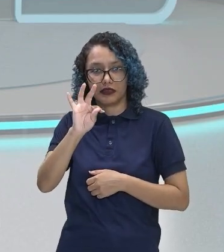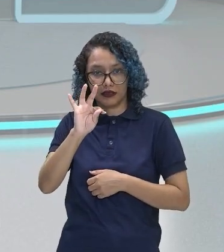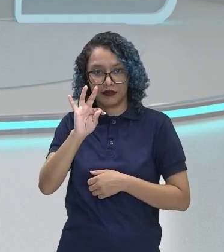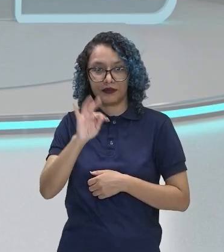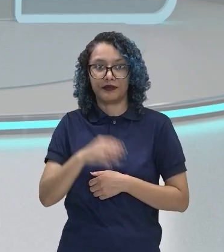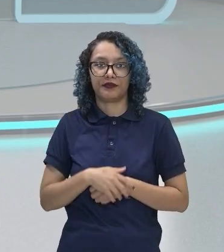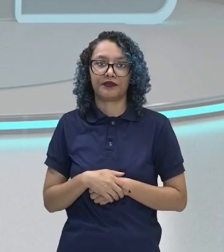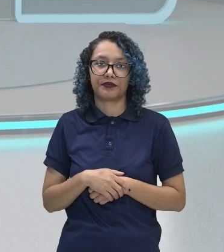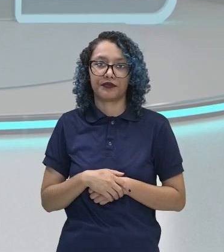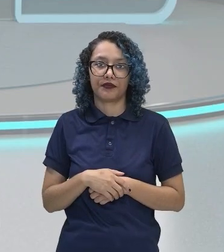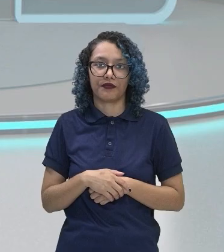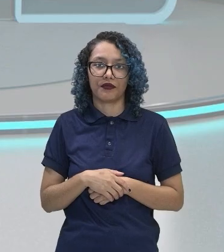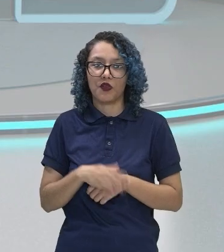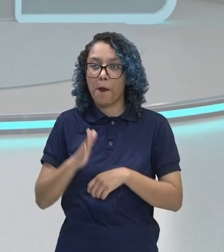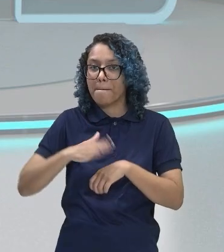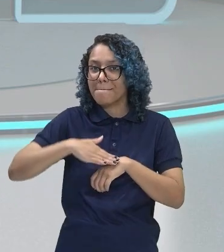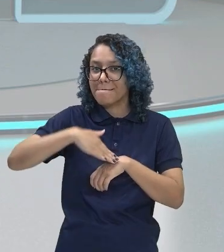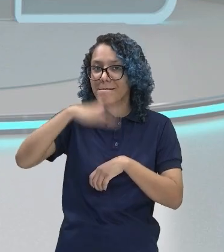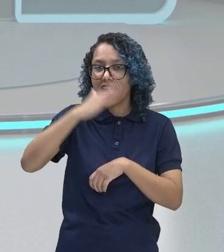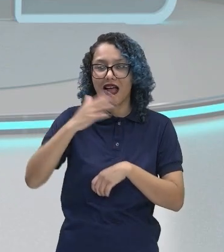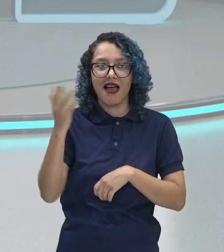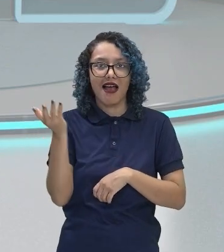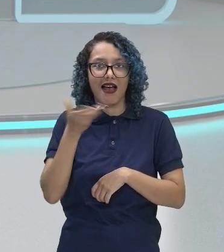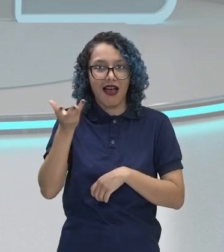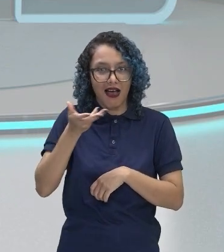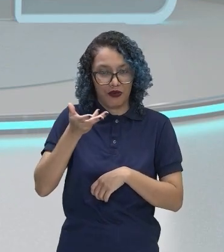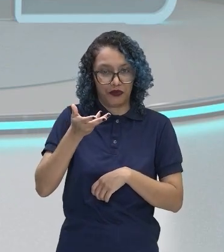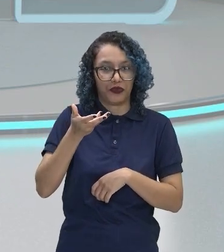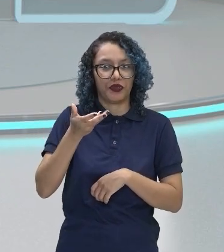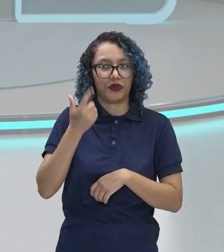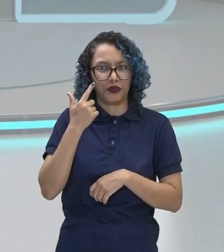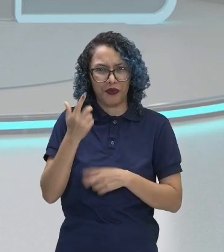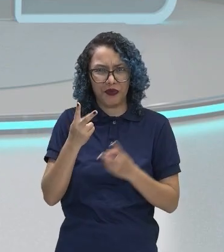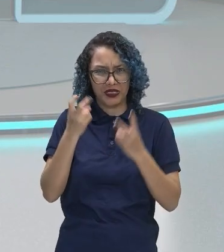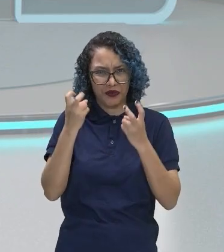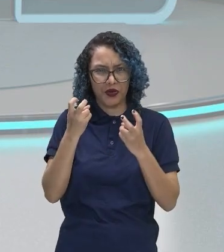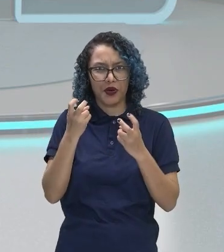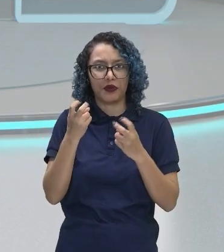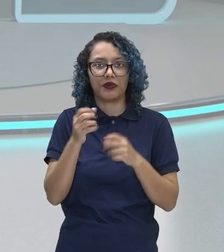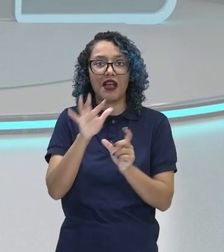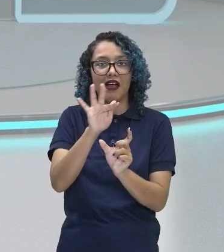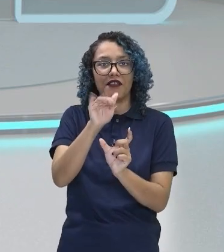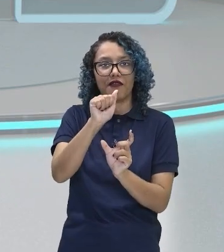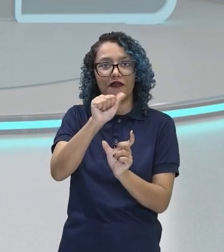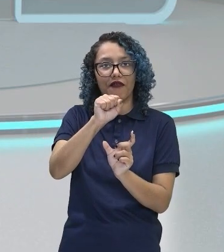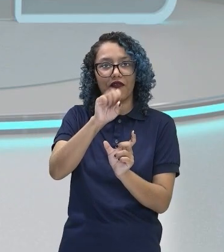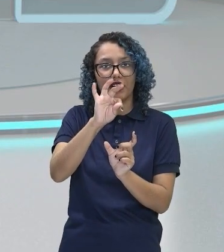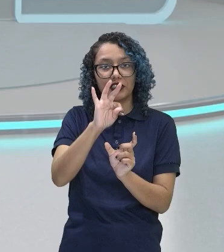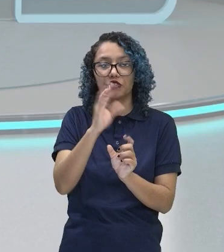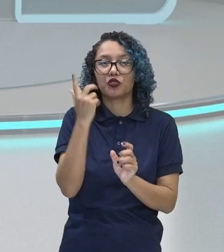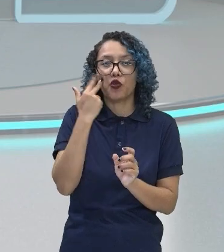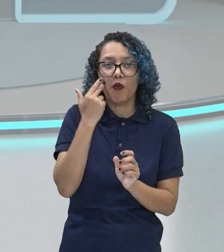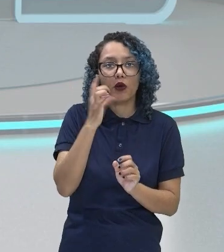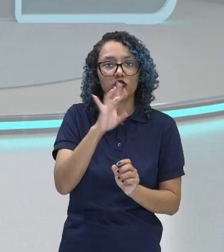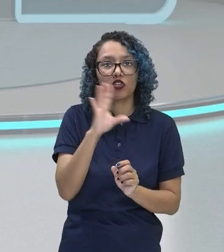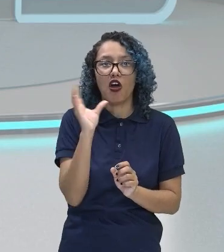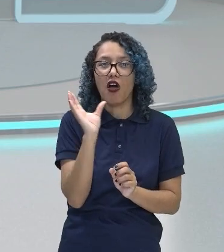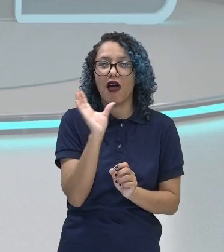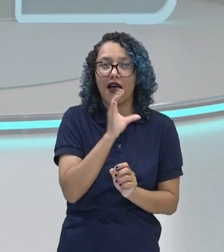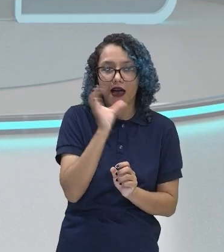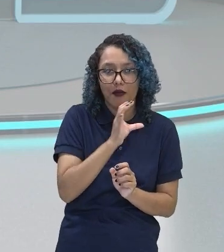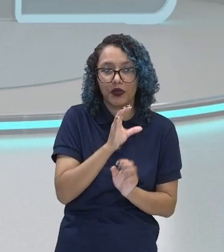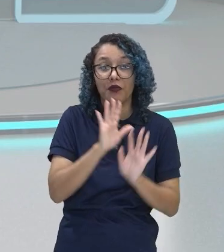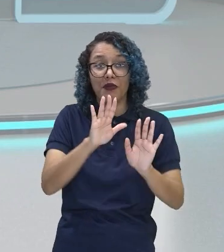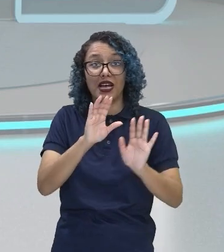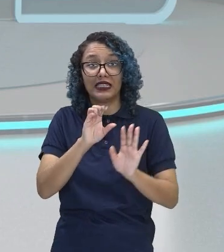o mais rápido. Perceberam a presença, a mudança que ocorreu? Fast, normal, rápido. Quando eu me refiro à qualidade de